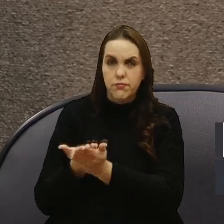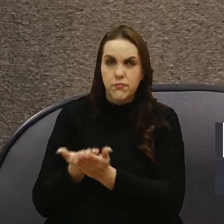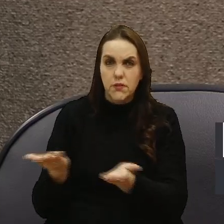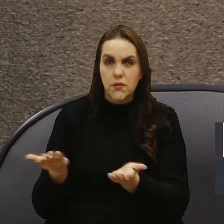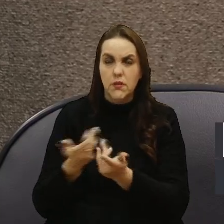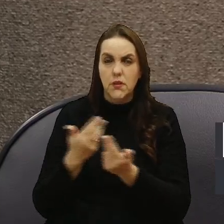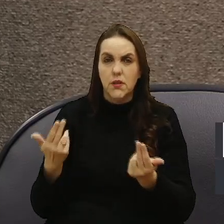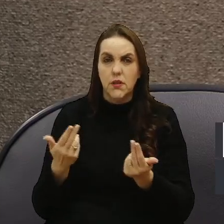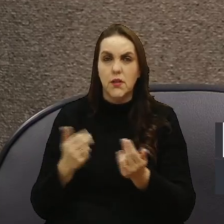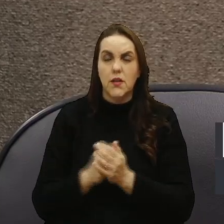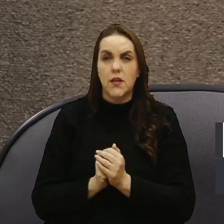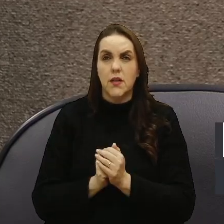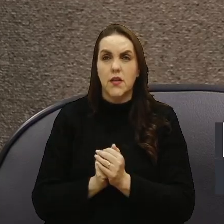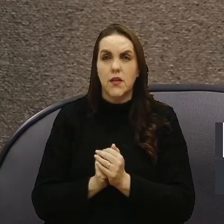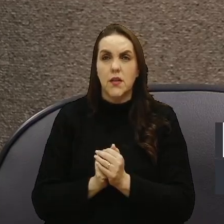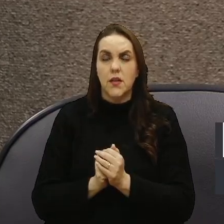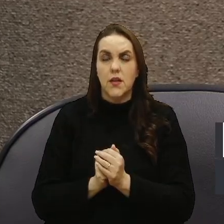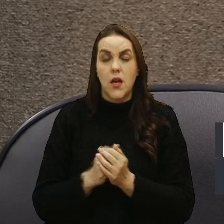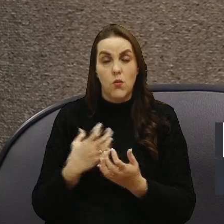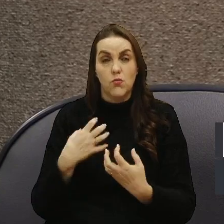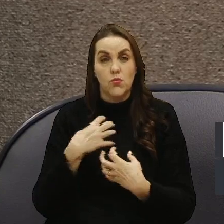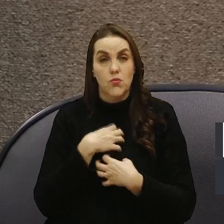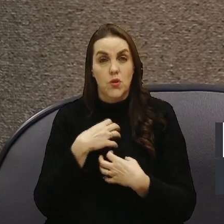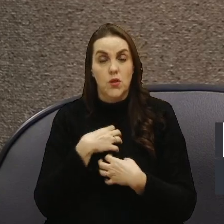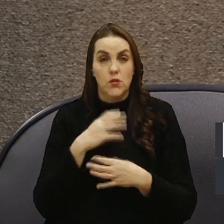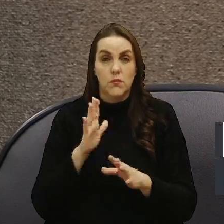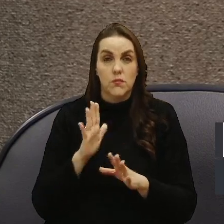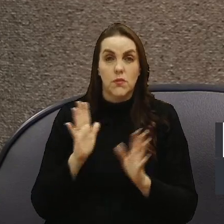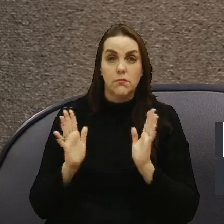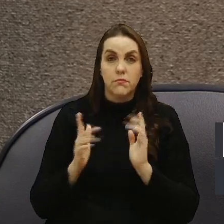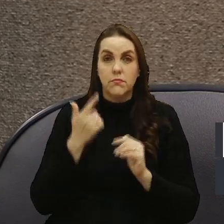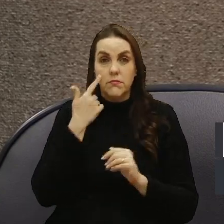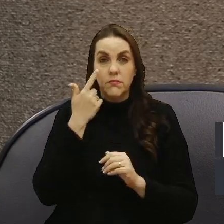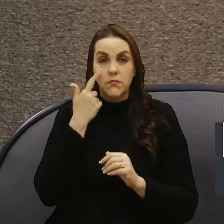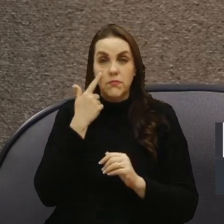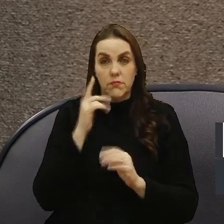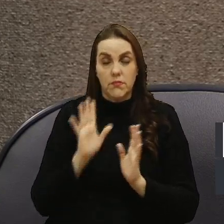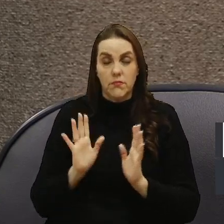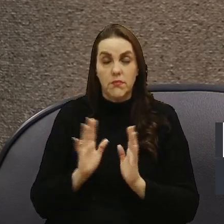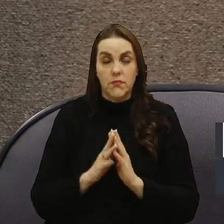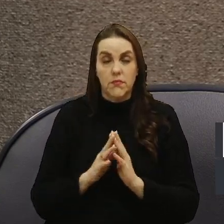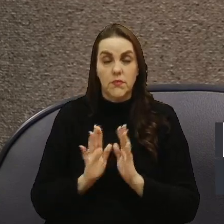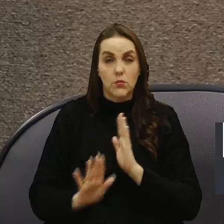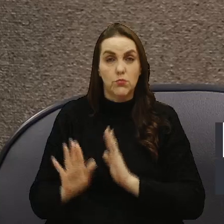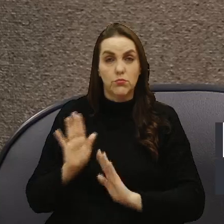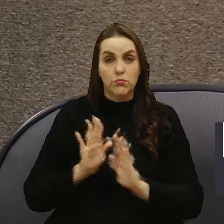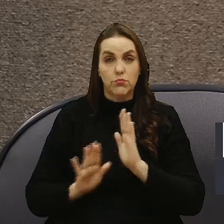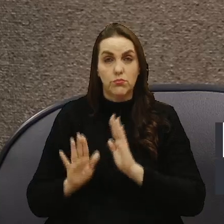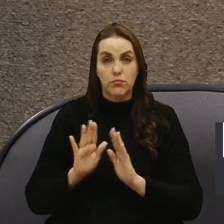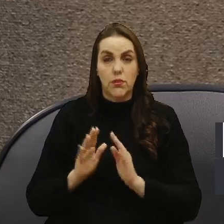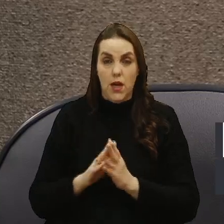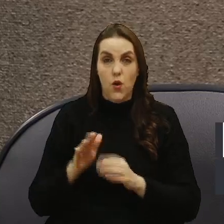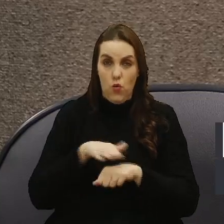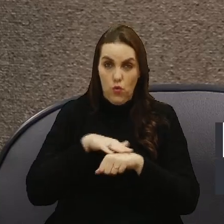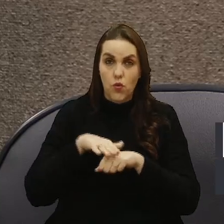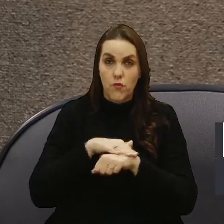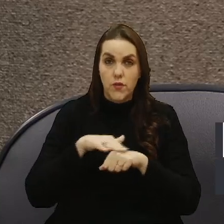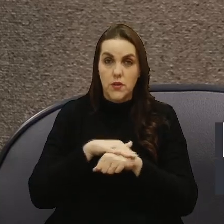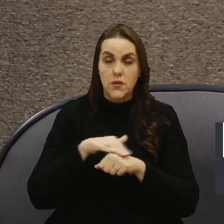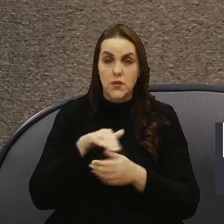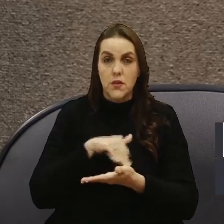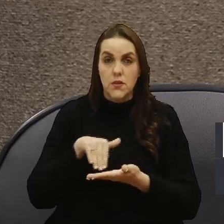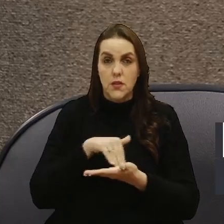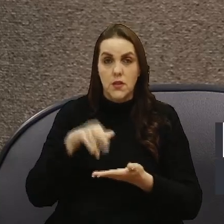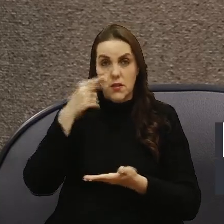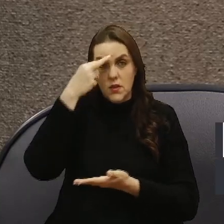maneira de se precaver com essas situações. E eu conversei com o secretário Rafael Bueno, exatamente porque eu